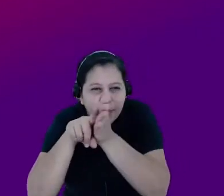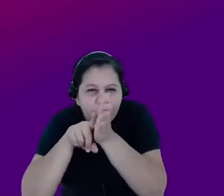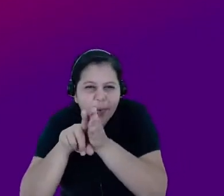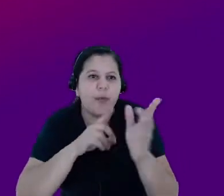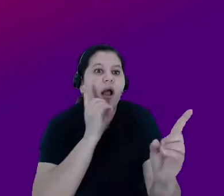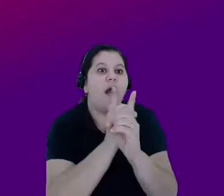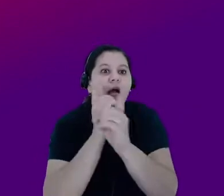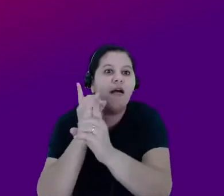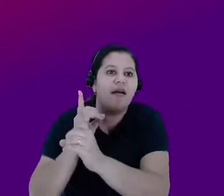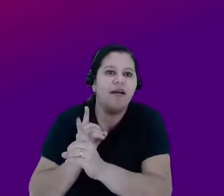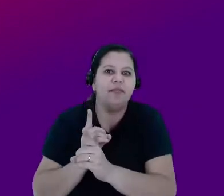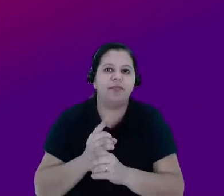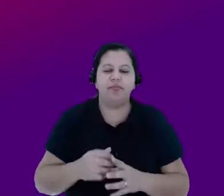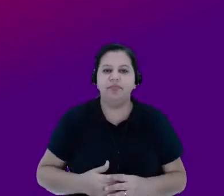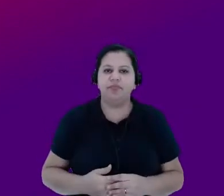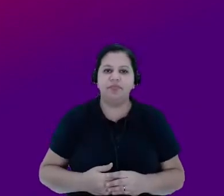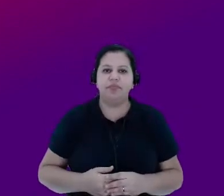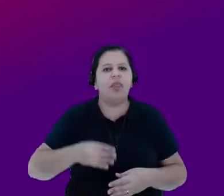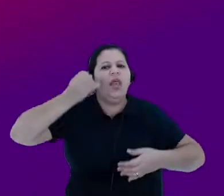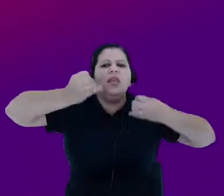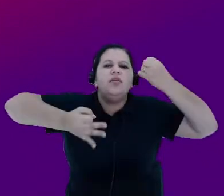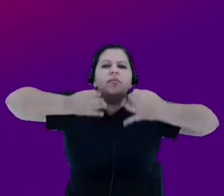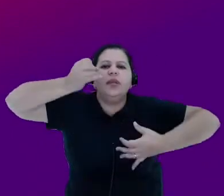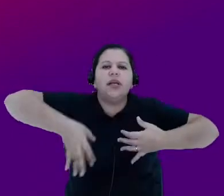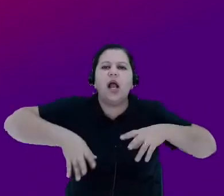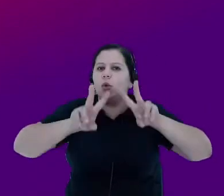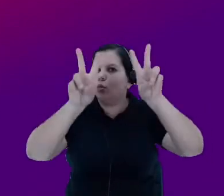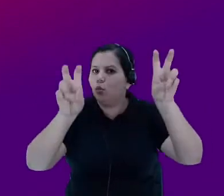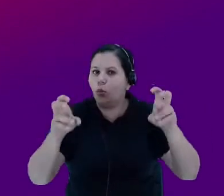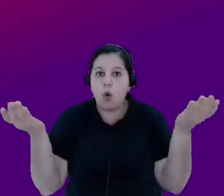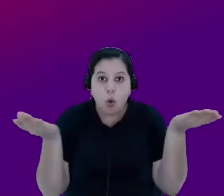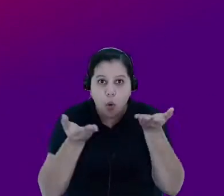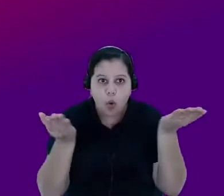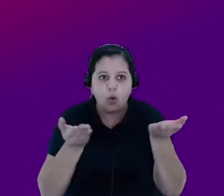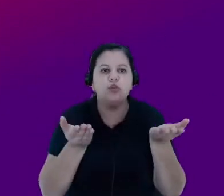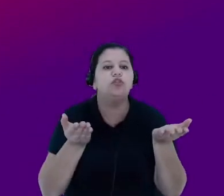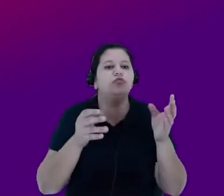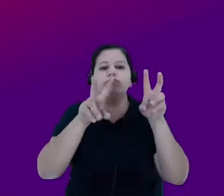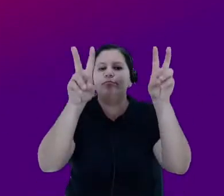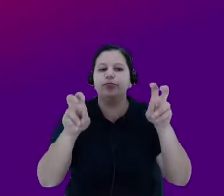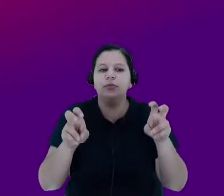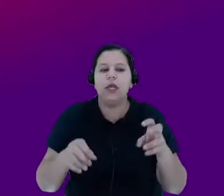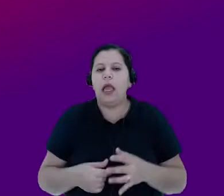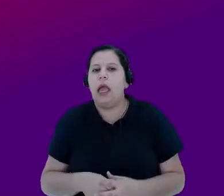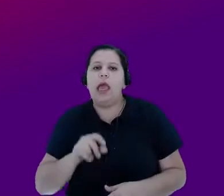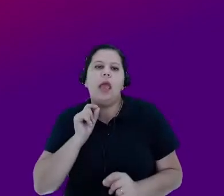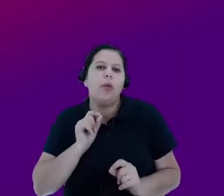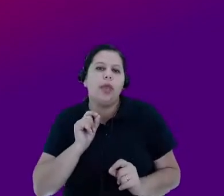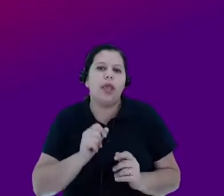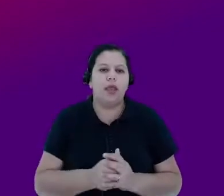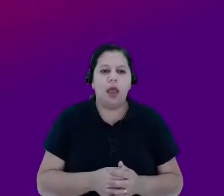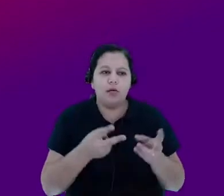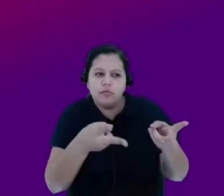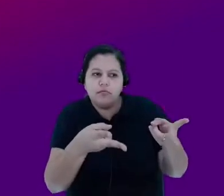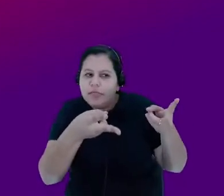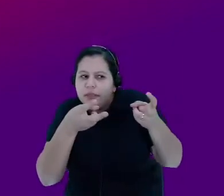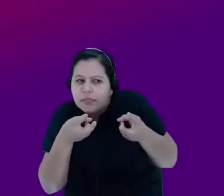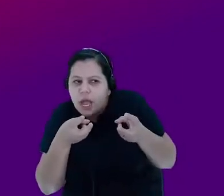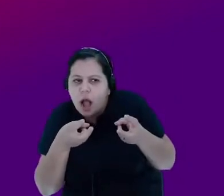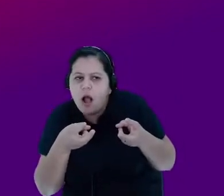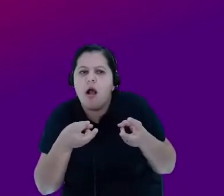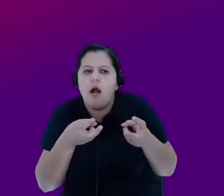Falando um pouco sobre o que a gente vai falar hoje, né? Então, a gente vai falar um pouco sobre a percepção e tendência do cliente e como